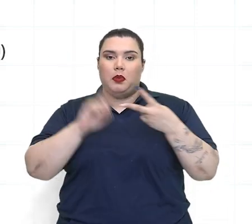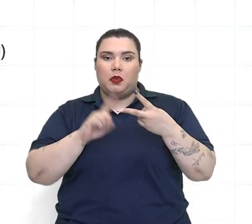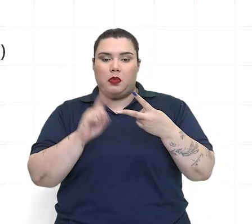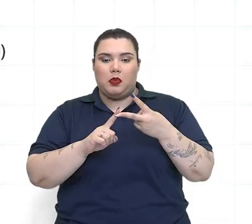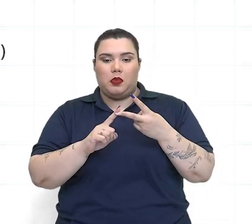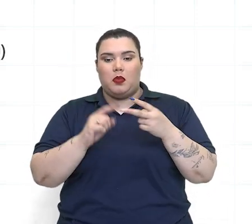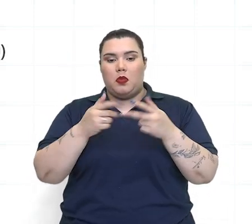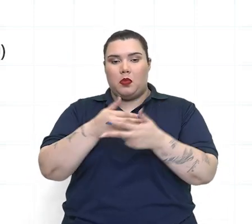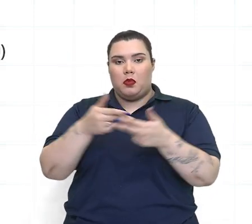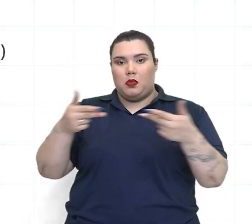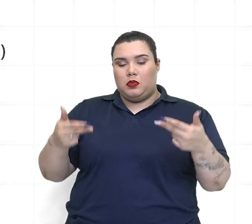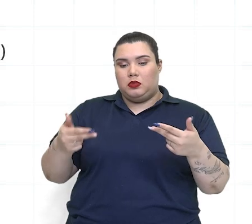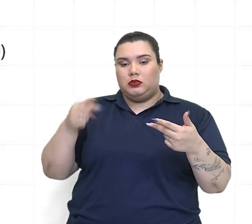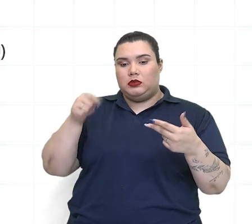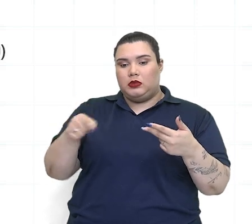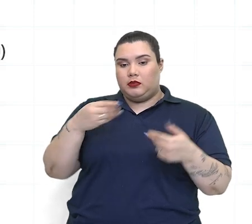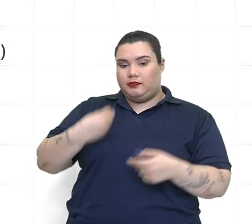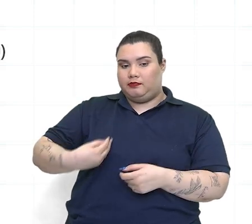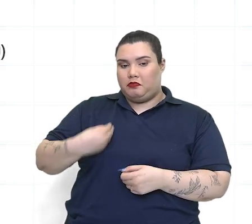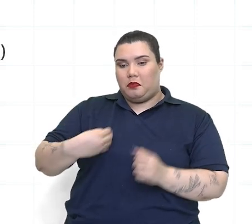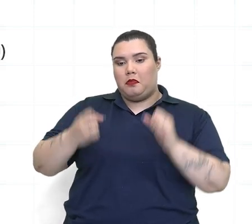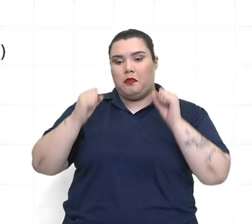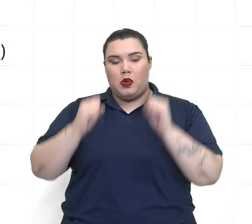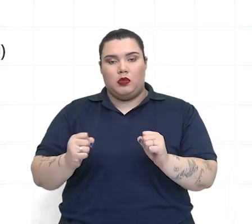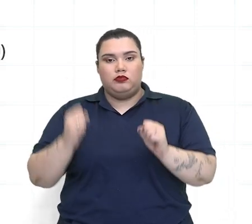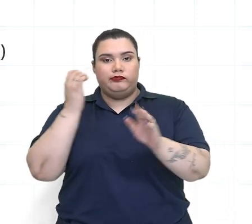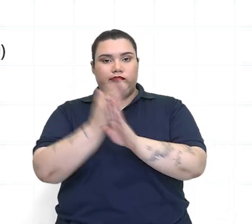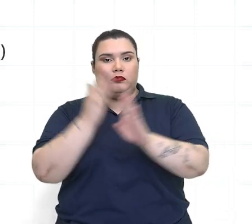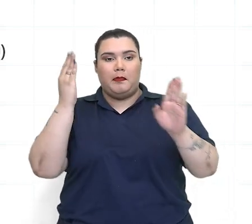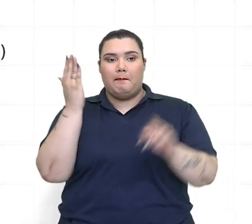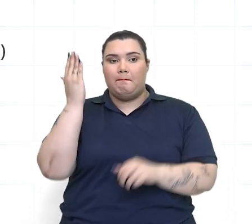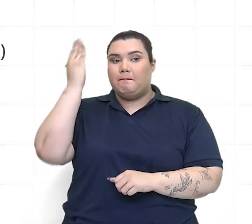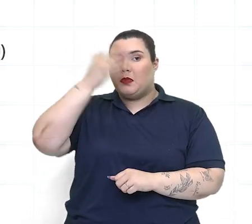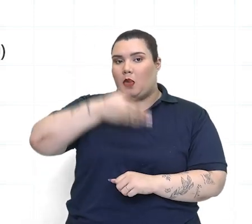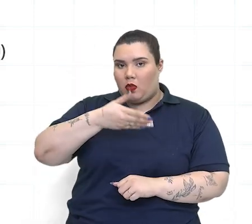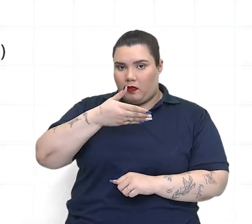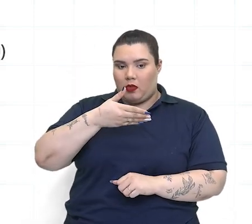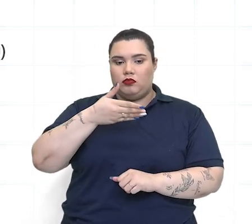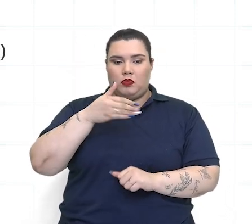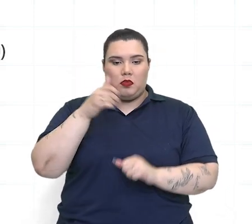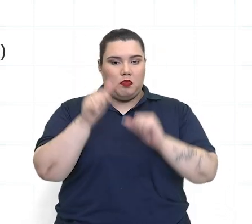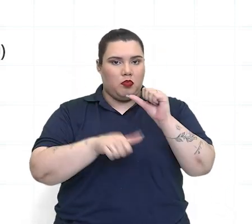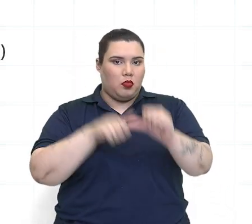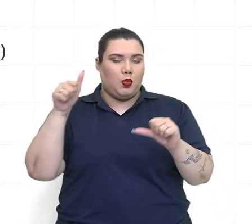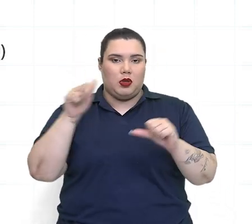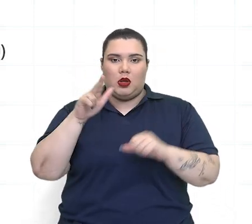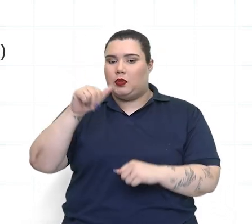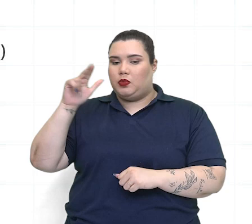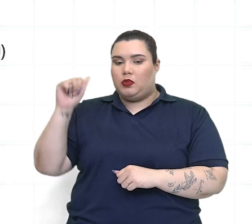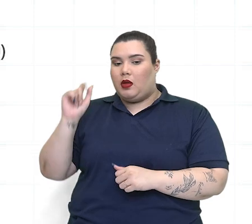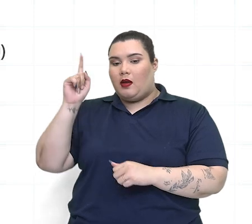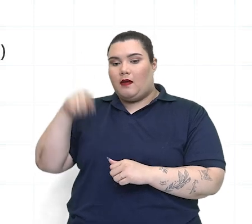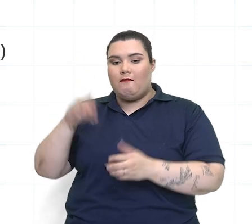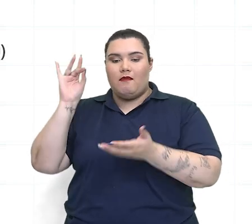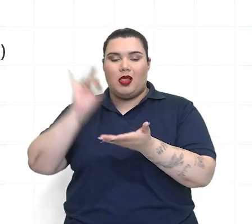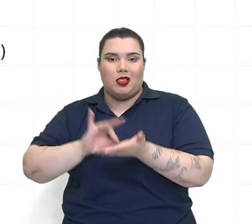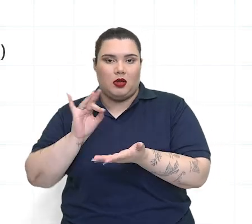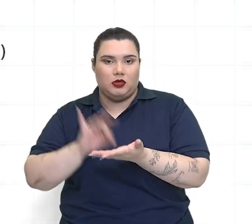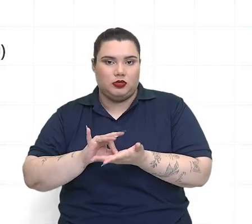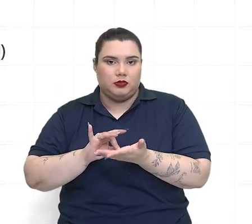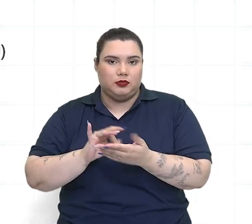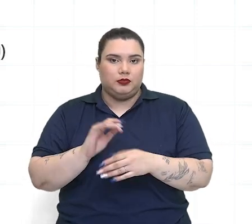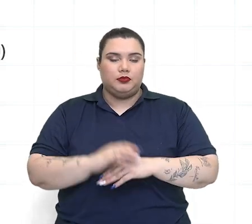2, algo cuja existência pode ser constatada de modo indiscutível,